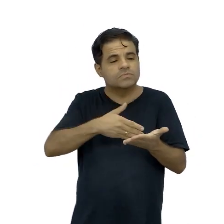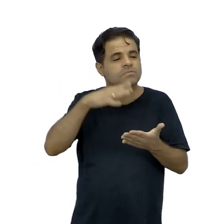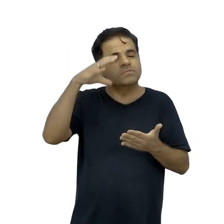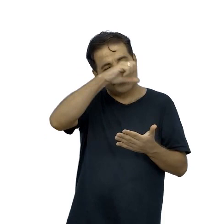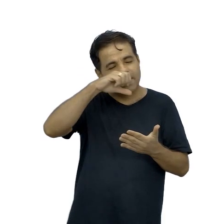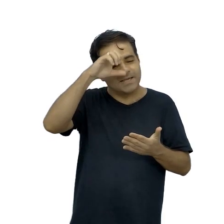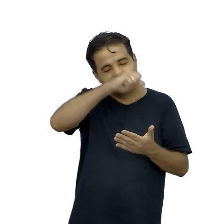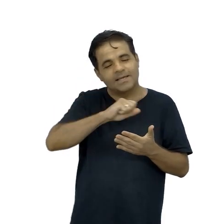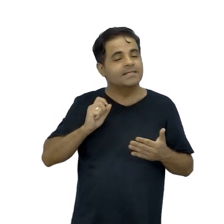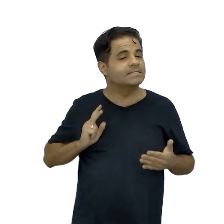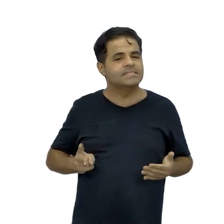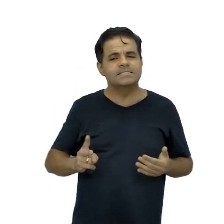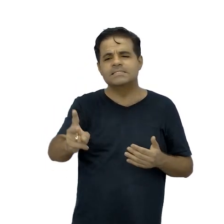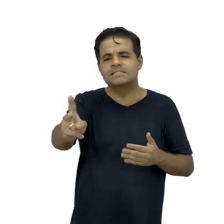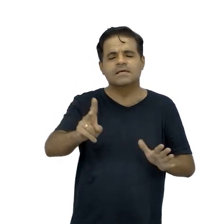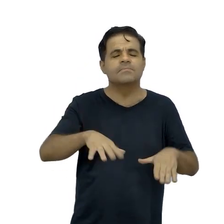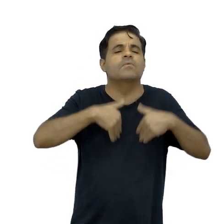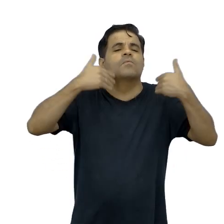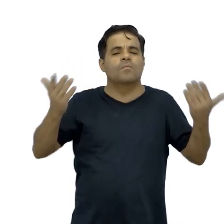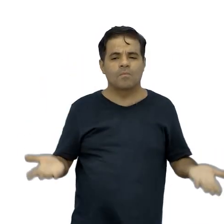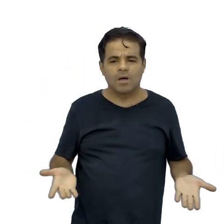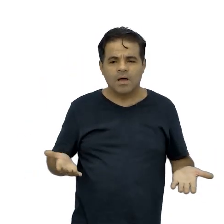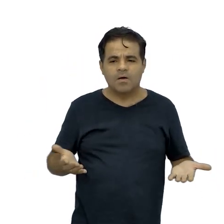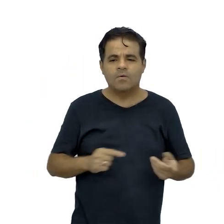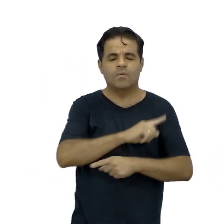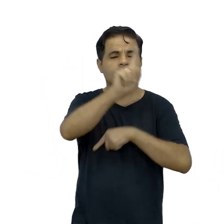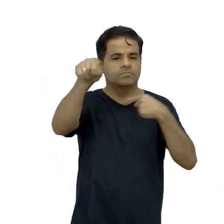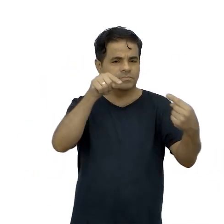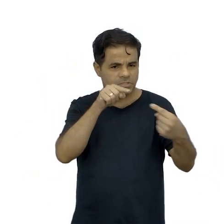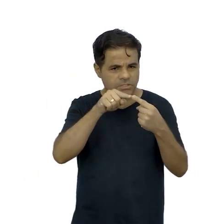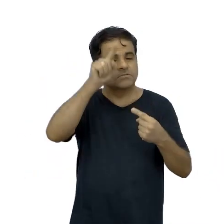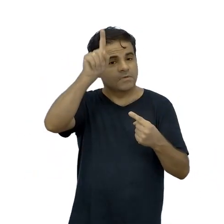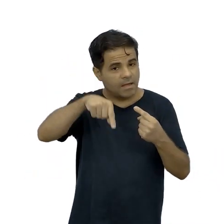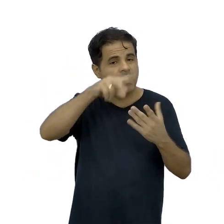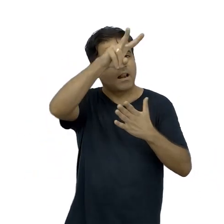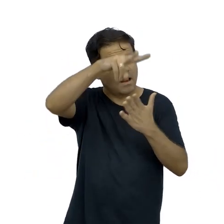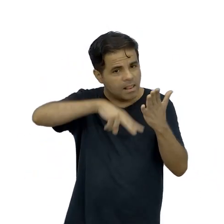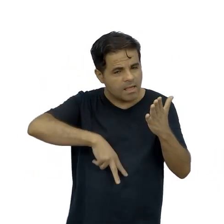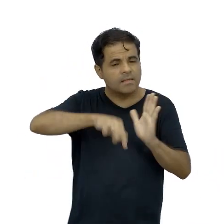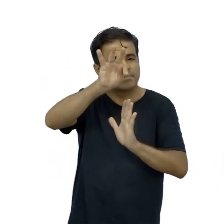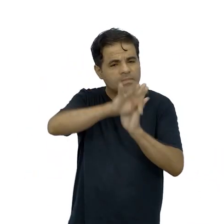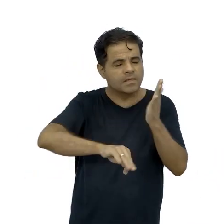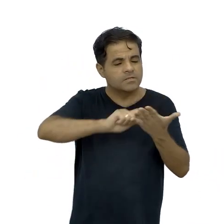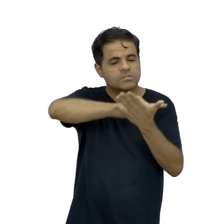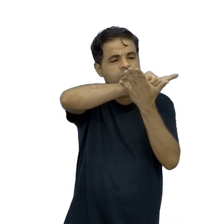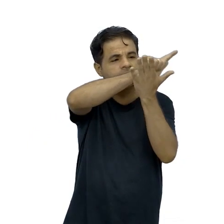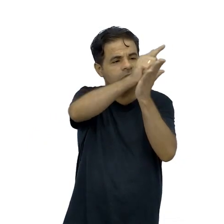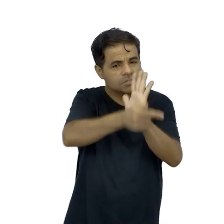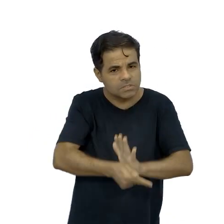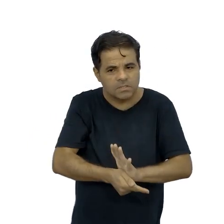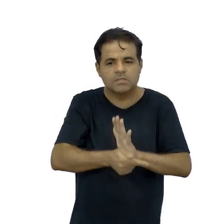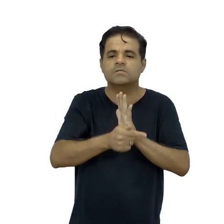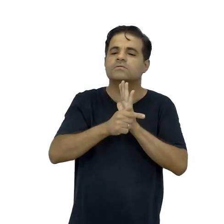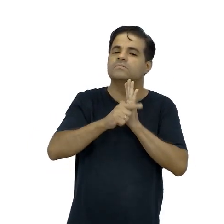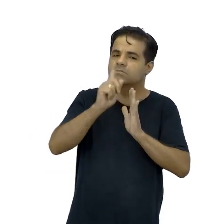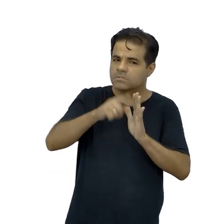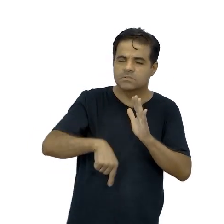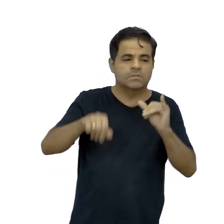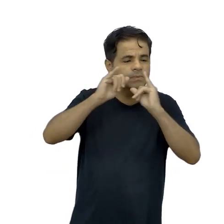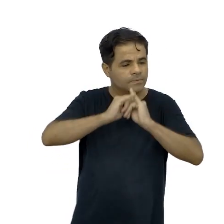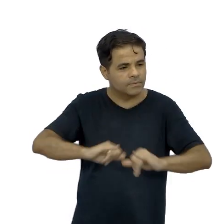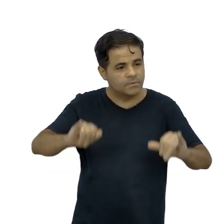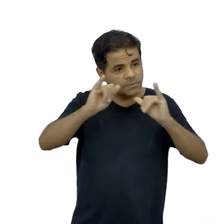Aprender Sempre, tá? O objetivo é ler textos do gênero textual reportagem de